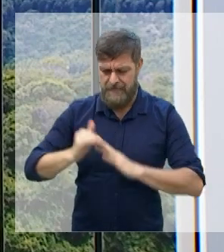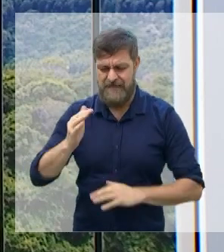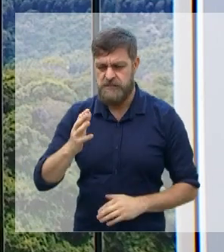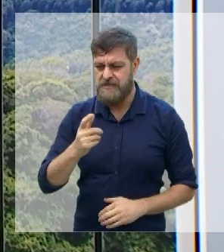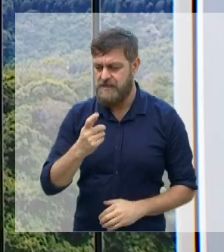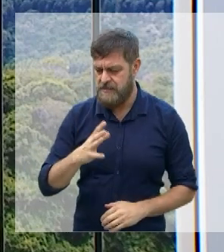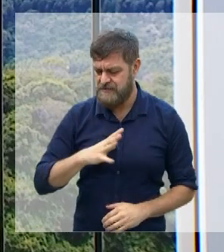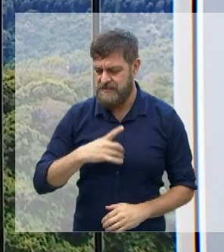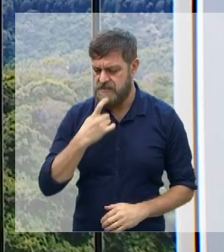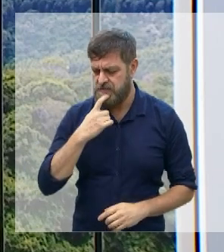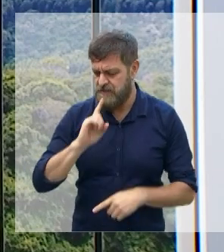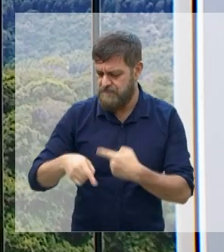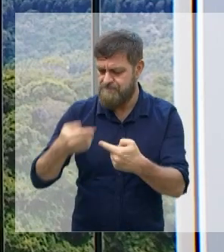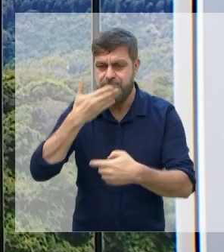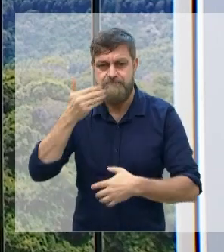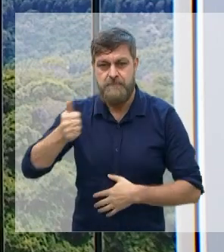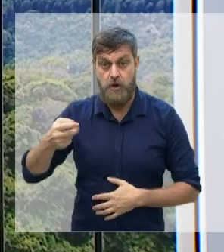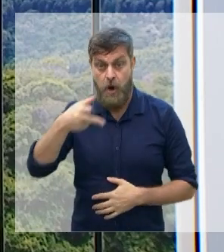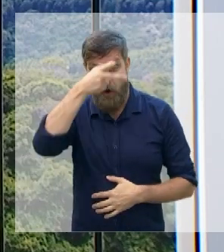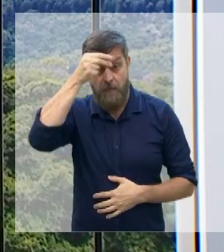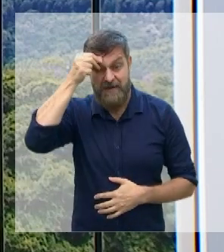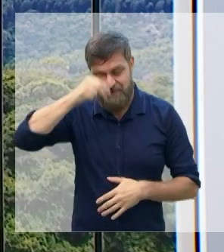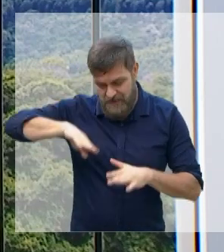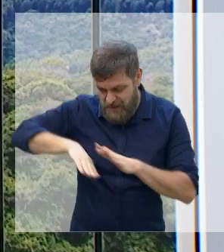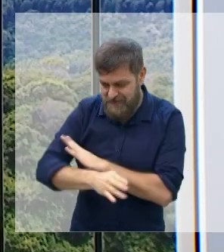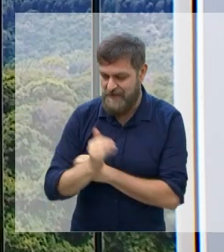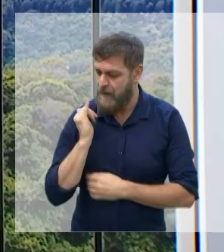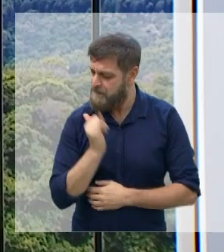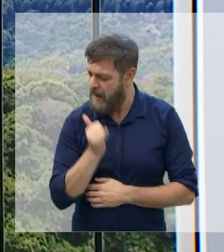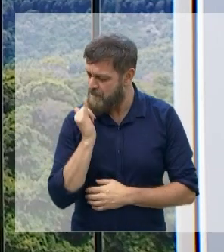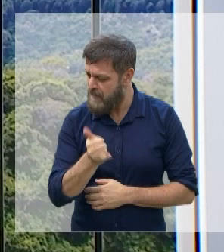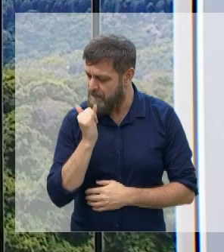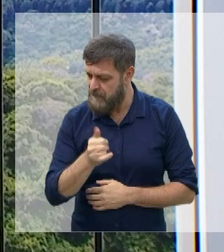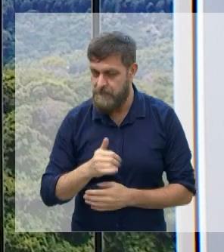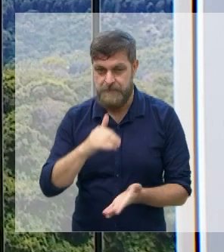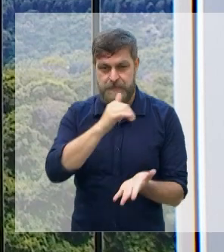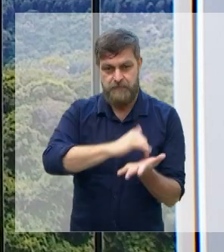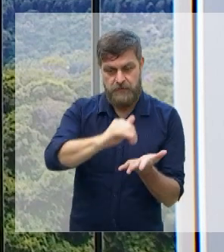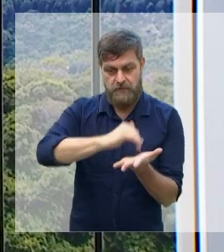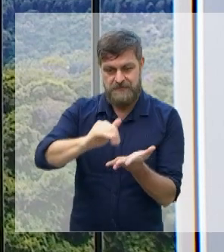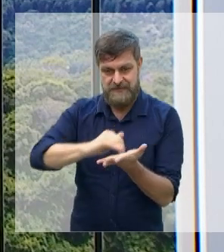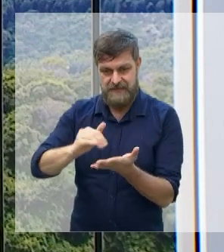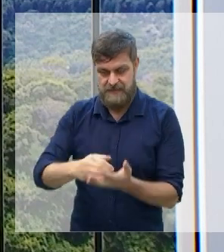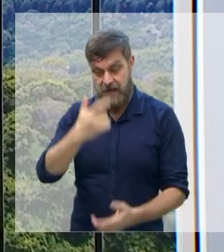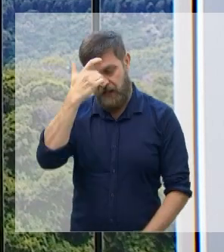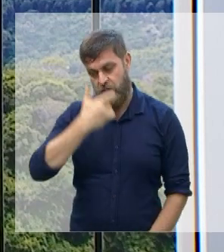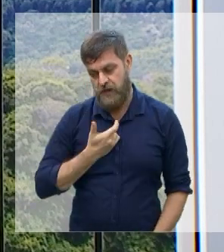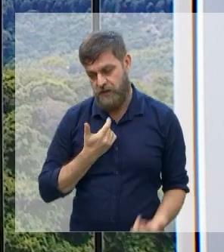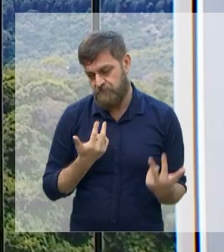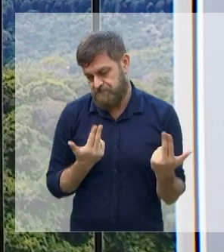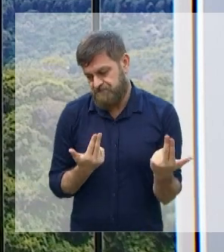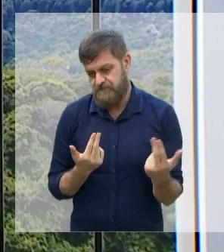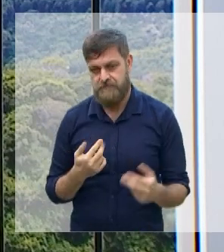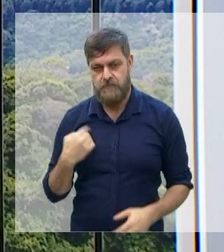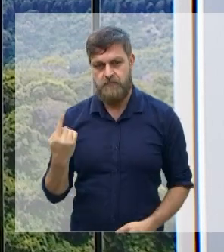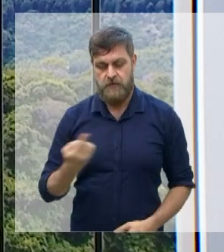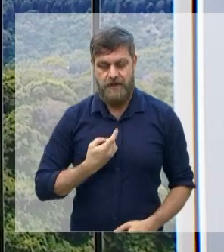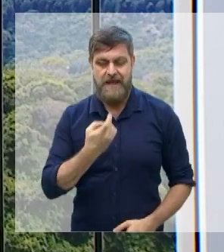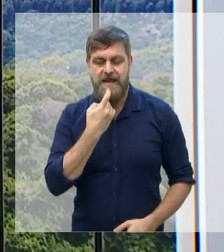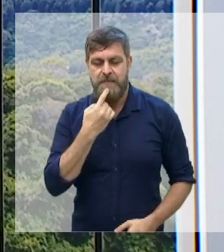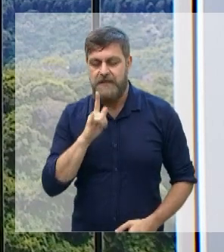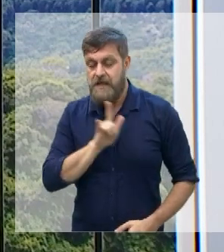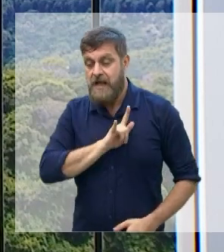campinas que como prefeito jonas costuma dizer ele disse que os seus secretários que não qual faço parte nós amamos